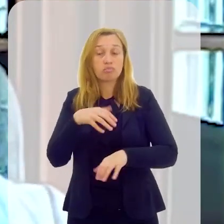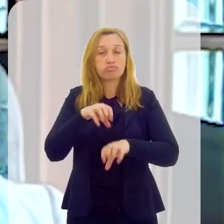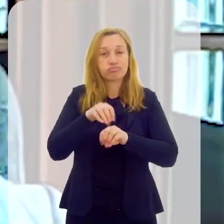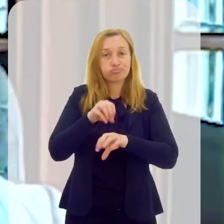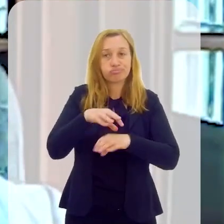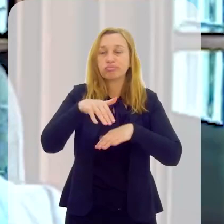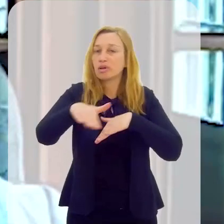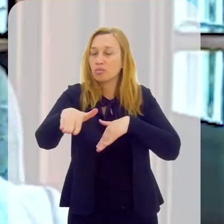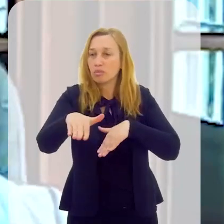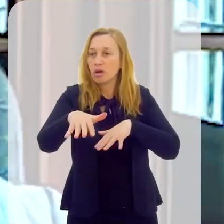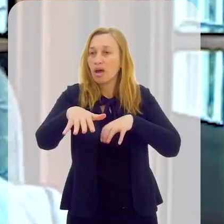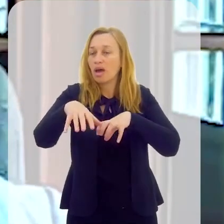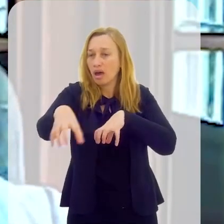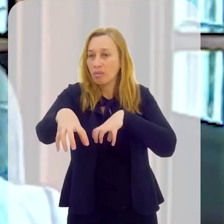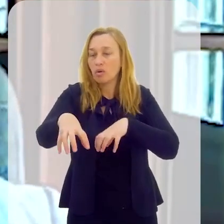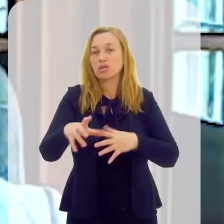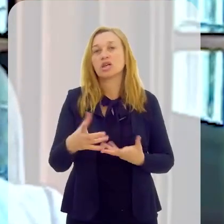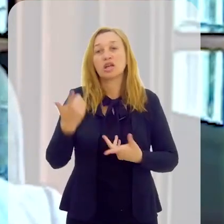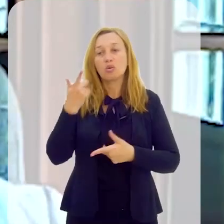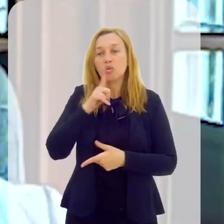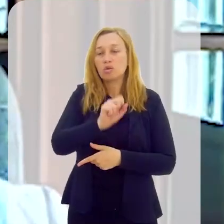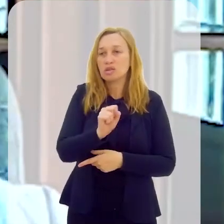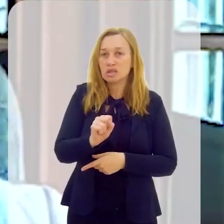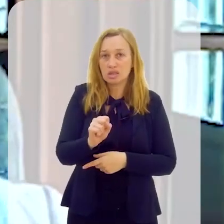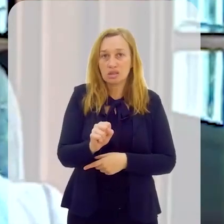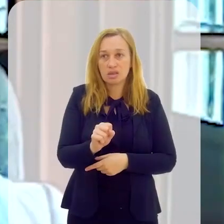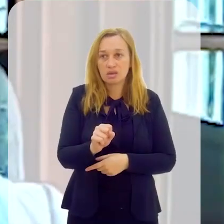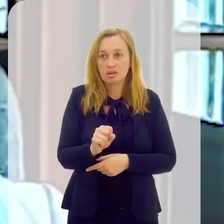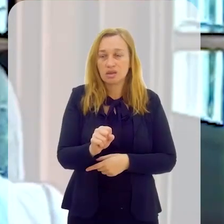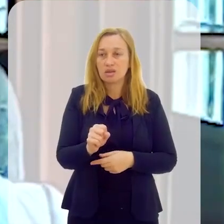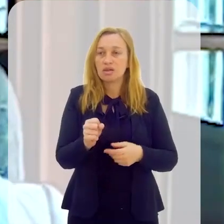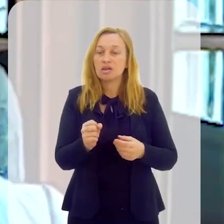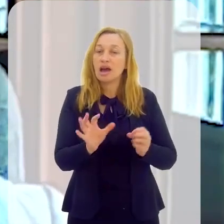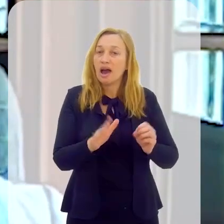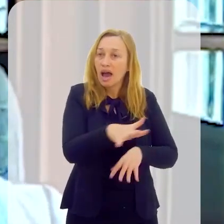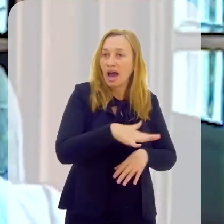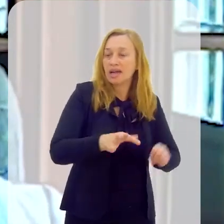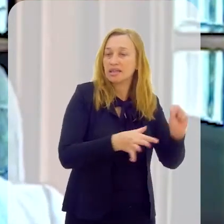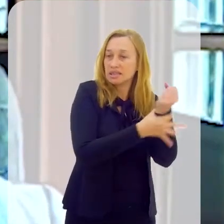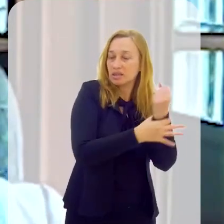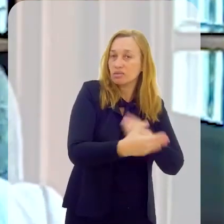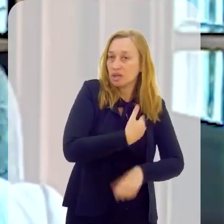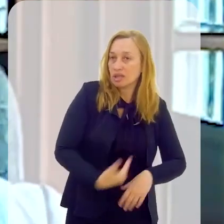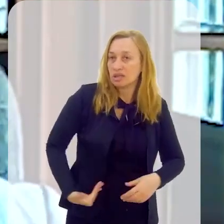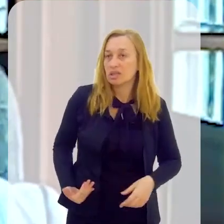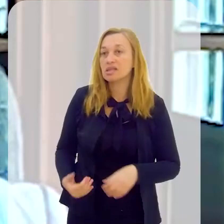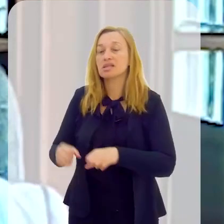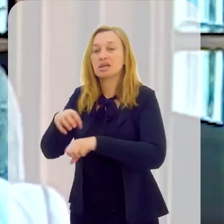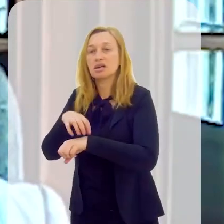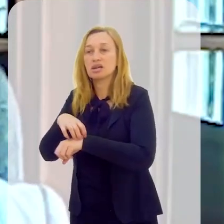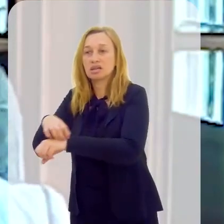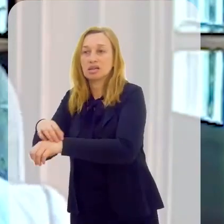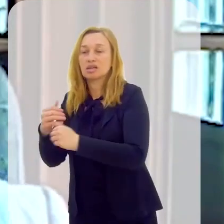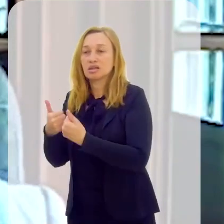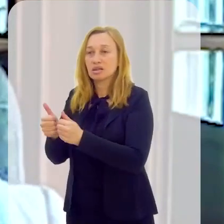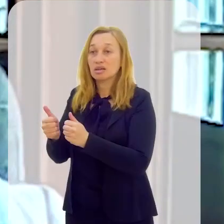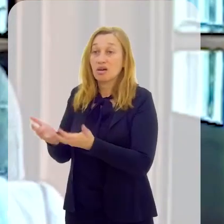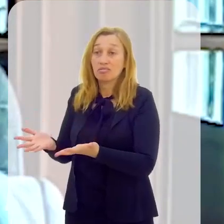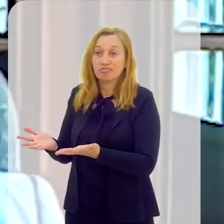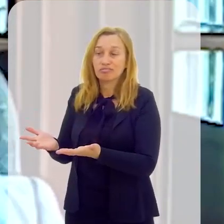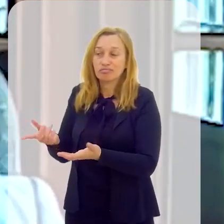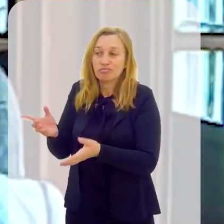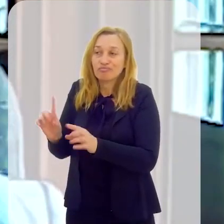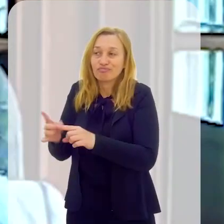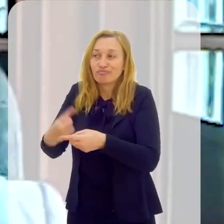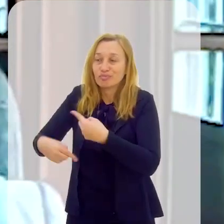um ponto também favorável ao ensino remoto. O ensino remoto ele conseguiu fazer com que tanto a questão de segurança e da mobilidade,